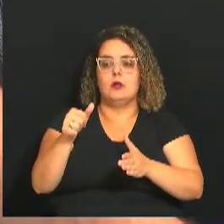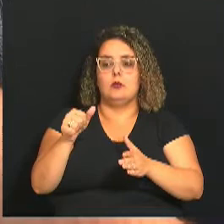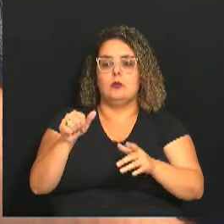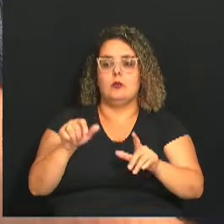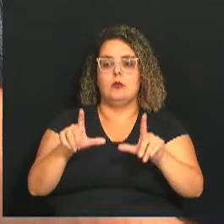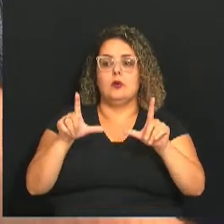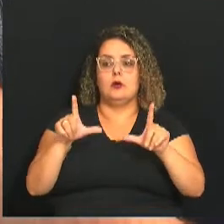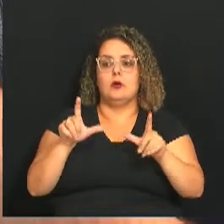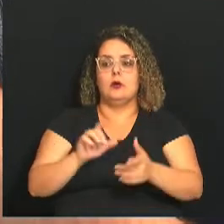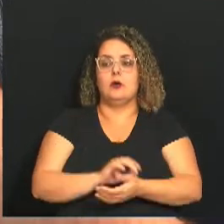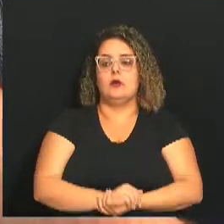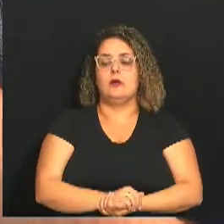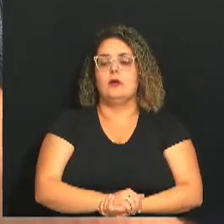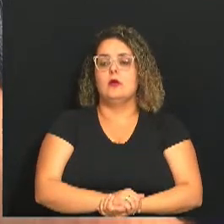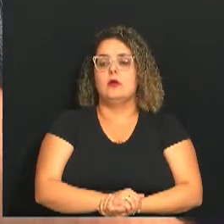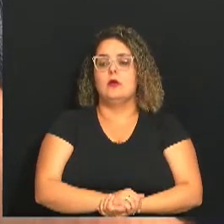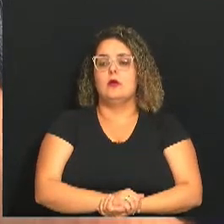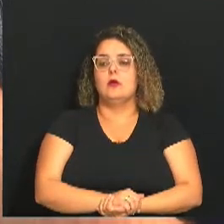janela.